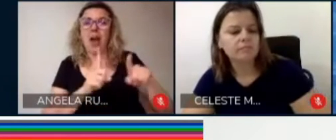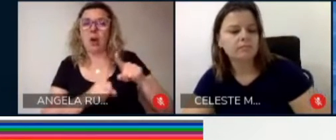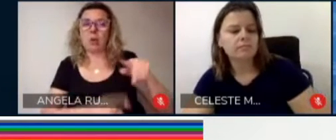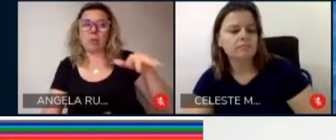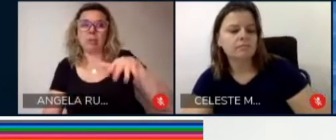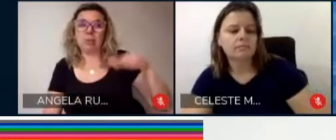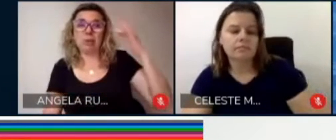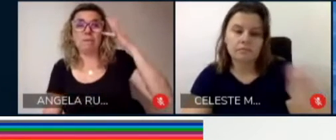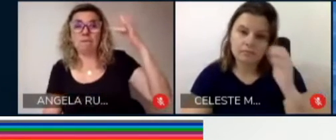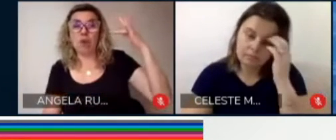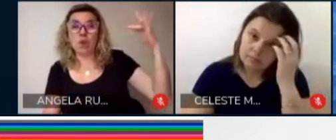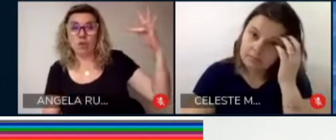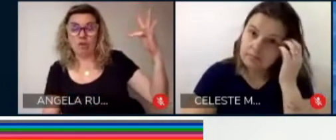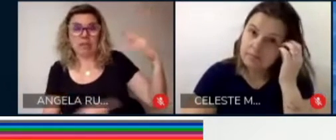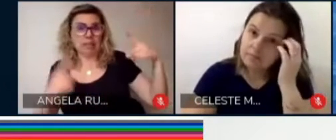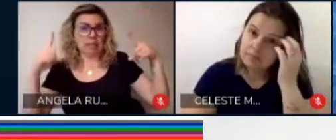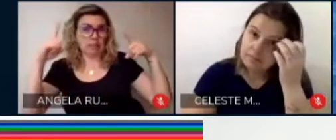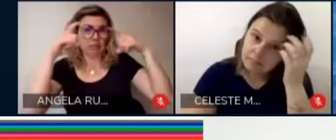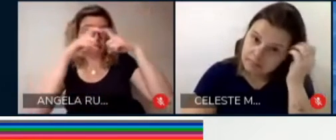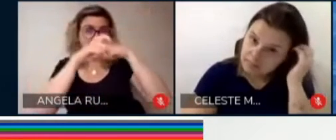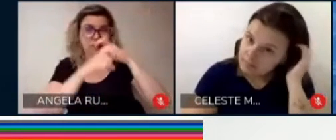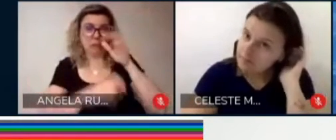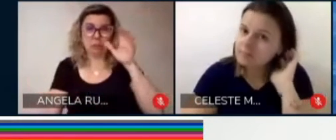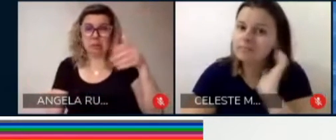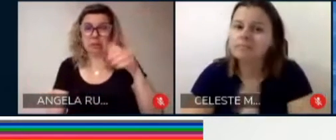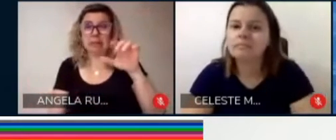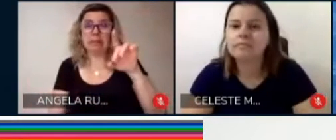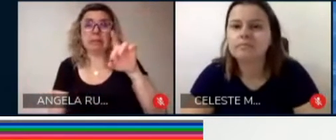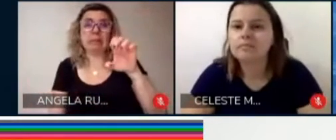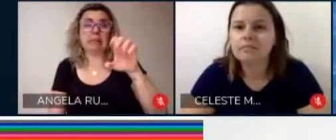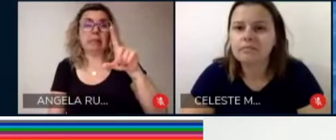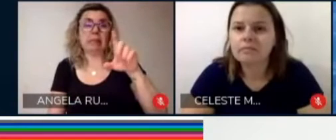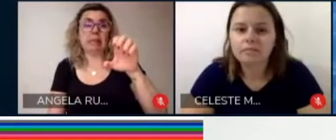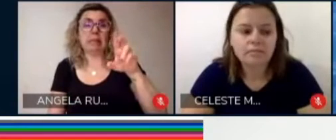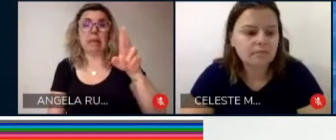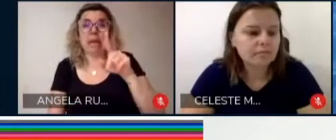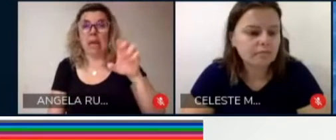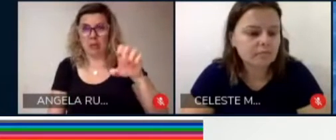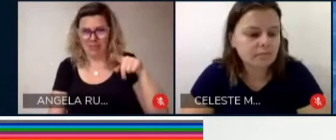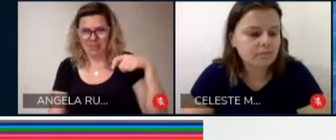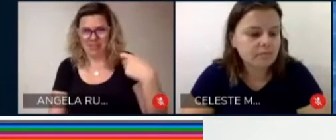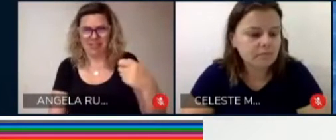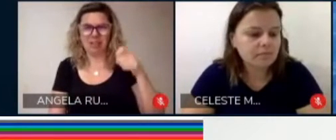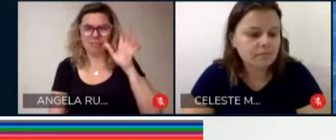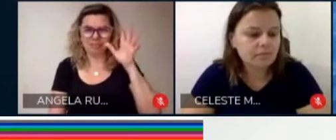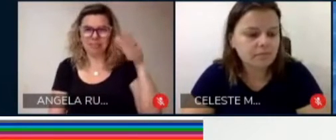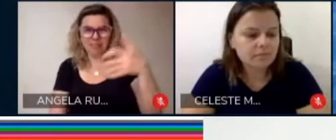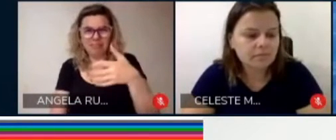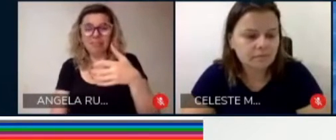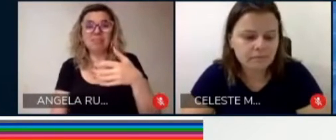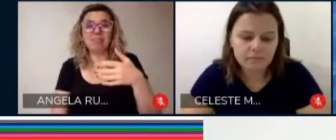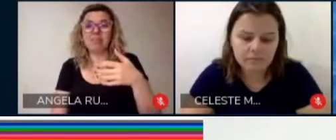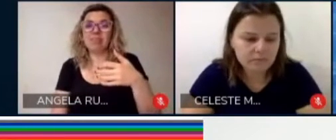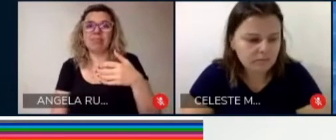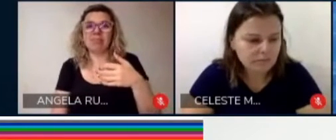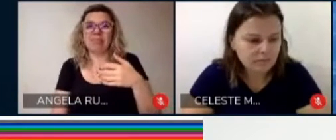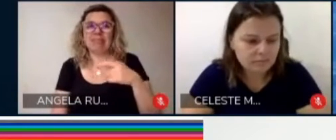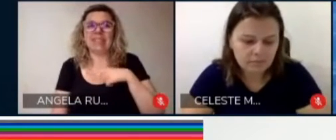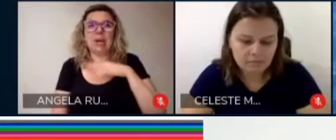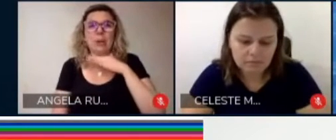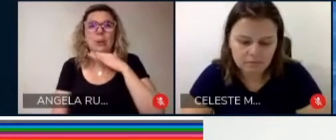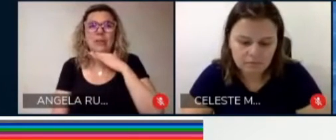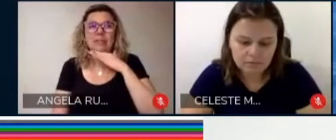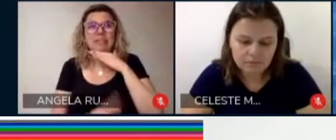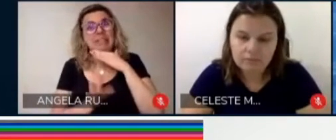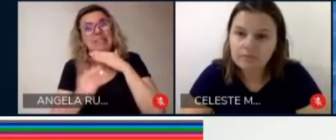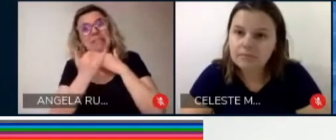super difíceis, assim, Deleuze, eu acho horroroso. E aí, infelizmente está gravando, as pessoas vão